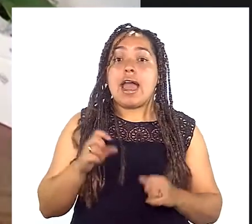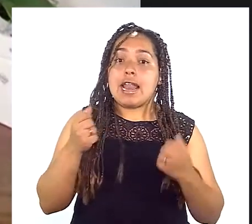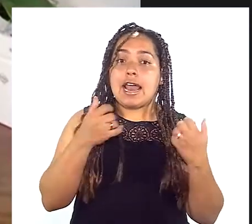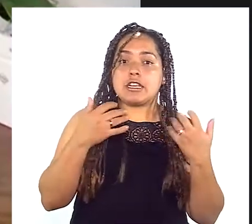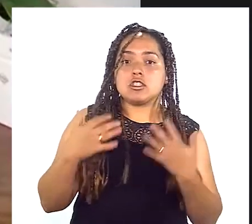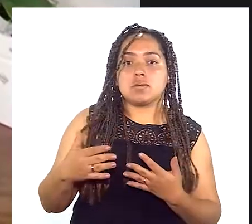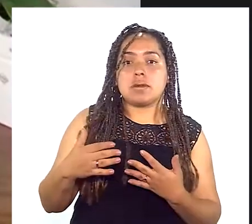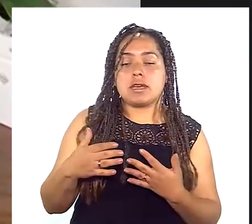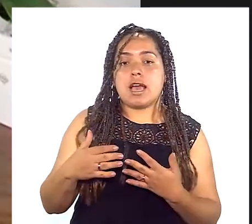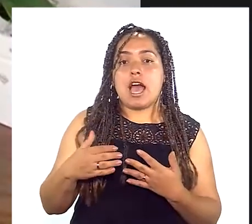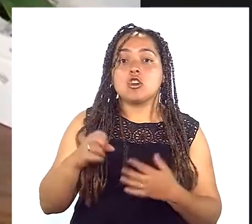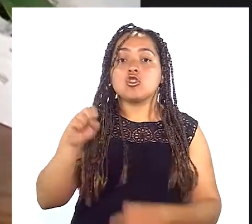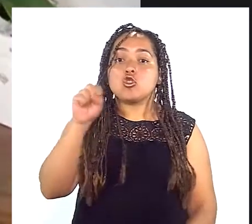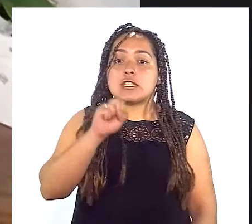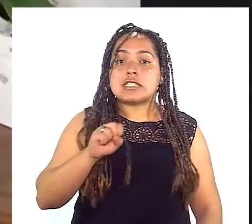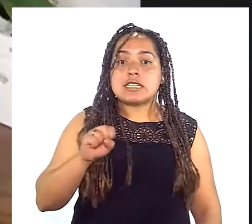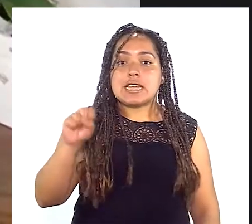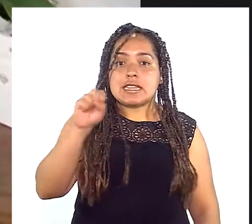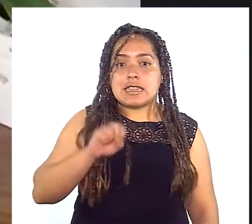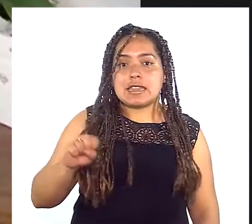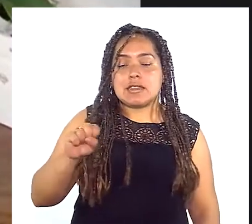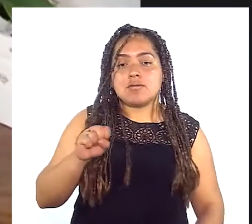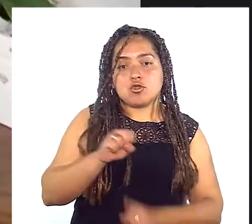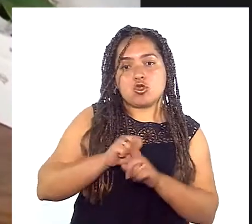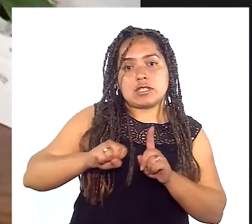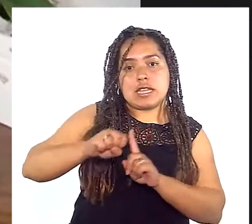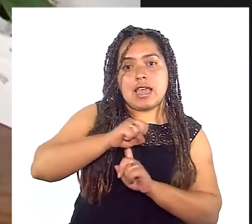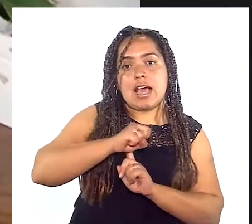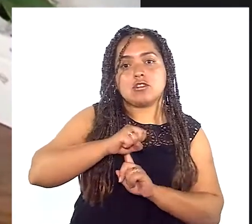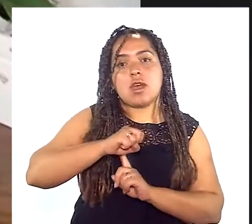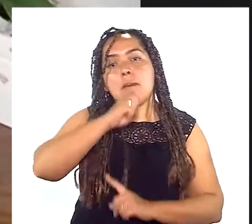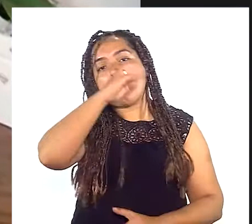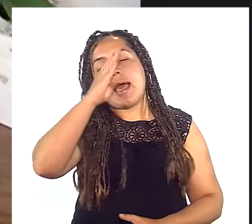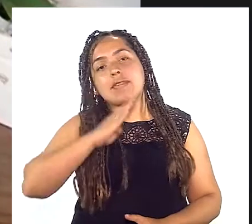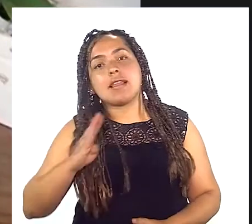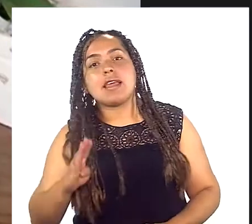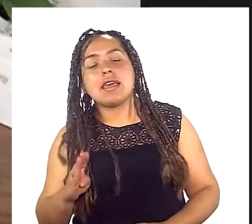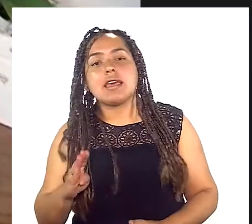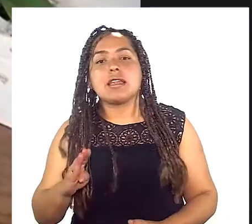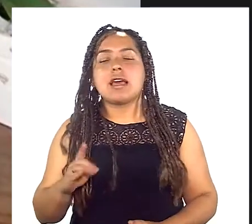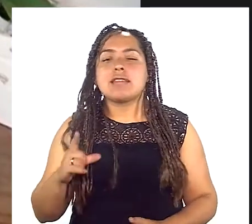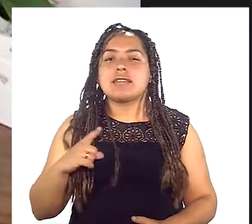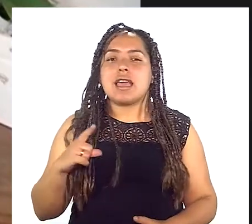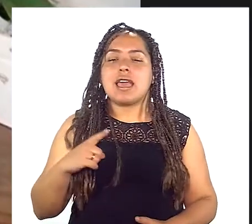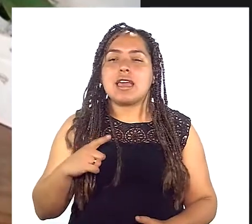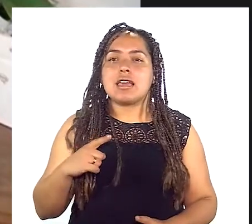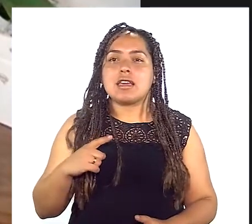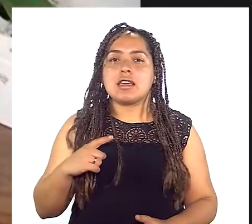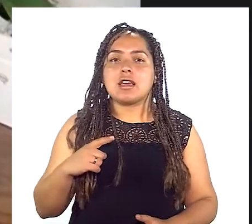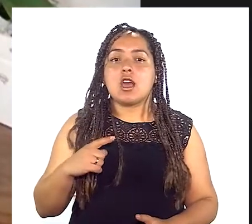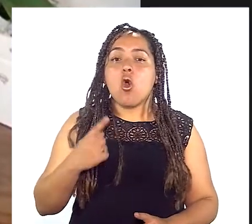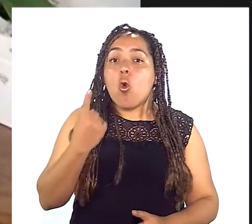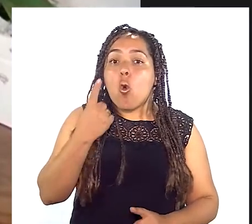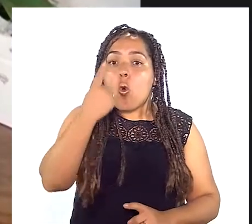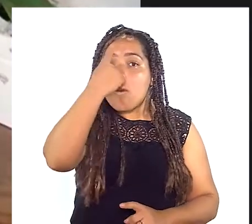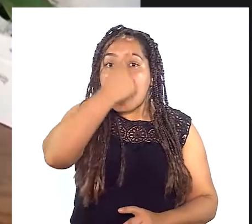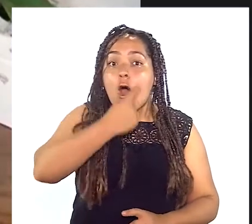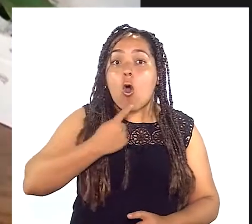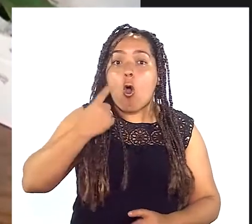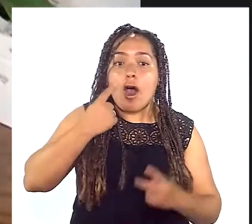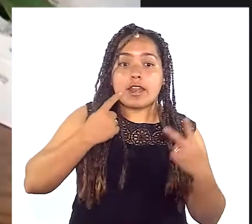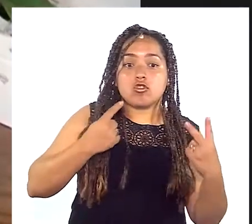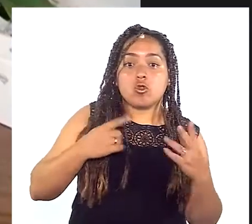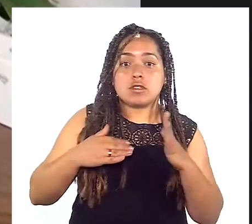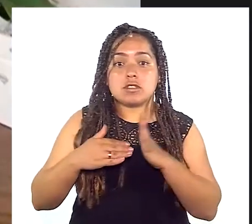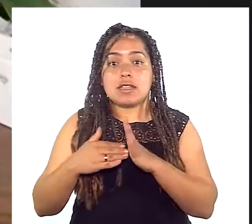me permitir, entre 2 a 5 anos é 1 hora de tela por dia, Ui. entre 5 a 12 anos, 2 horas